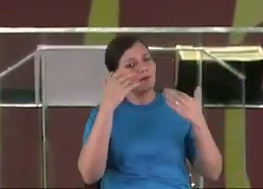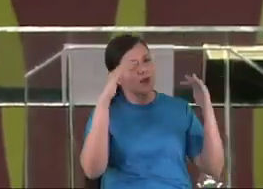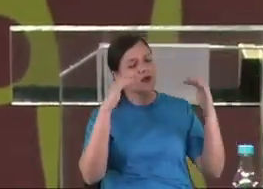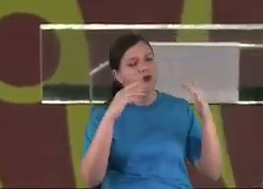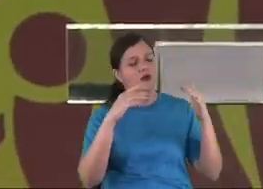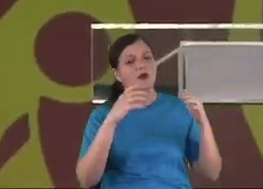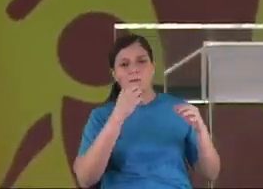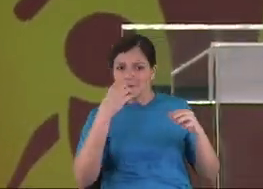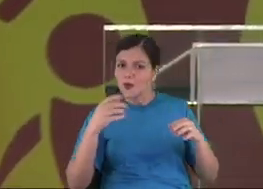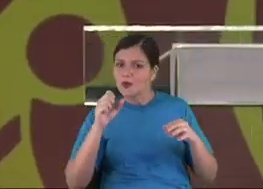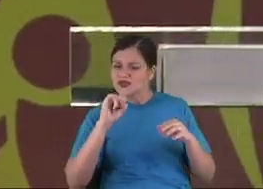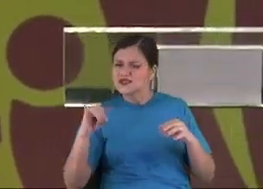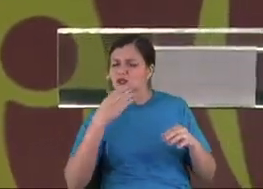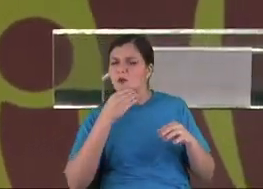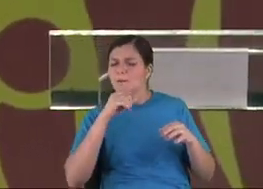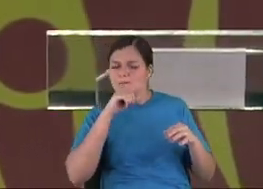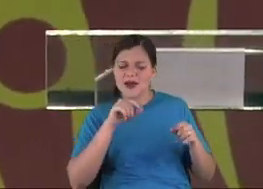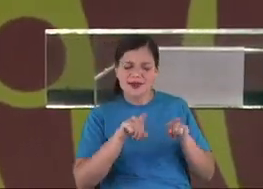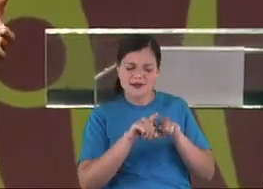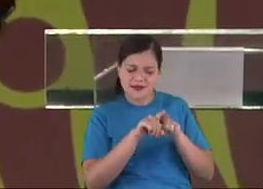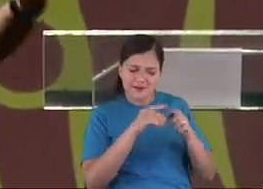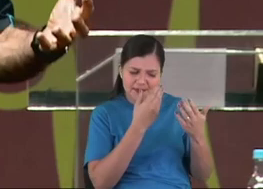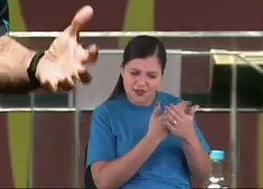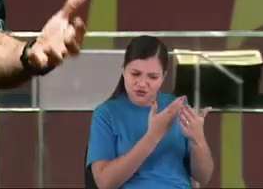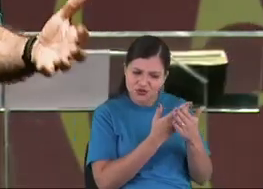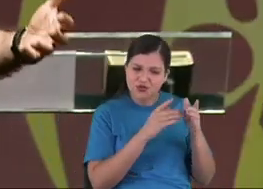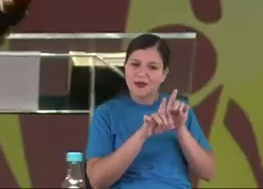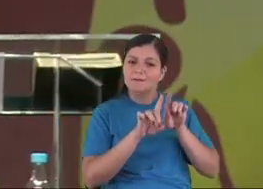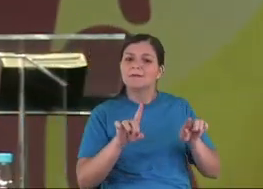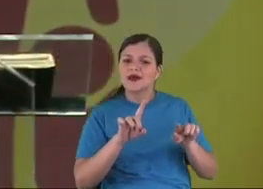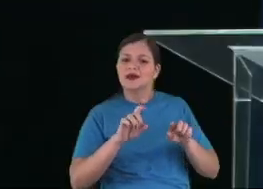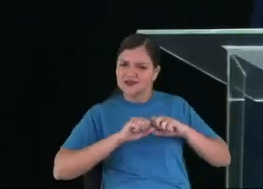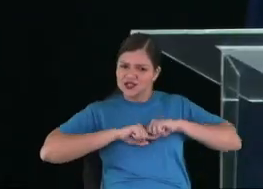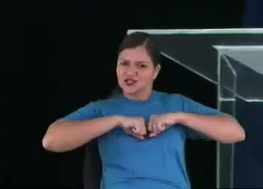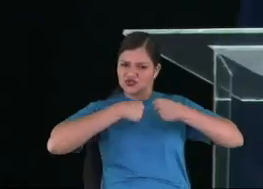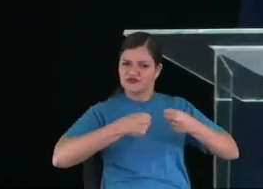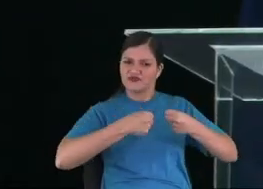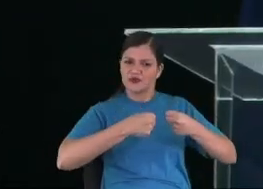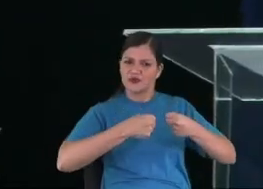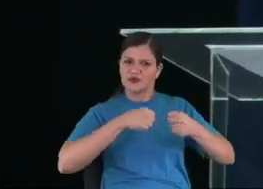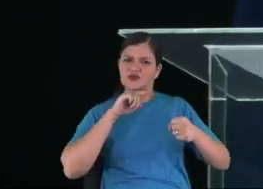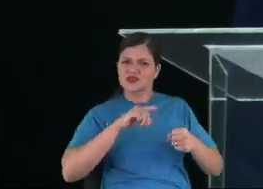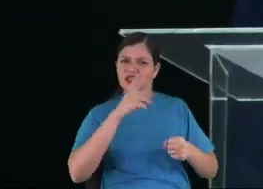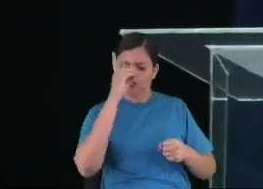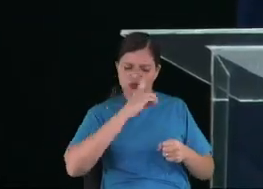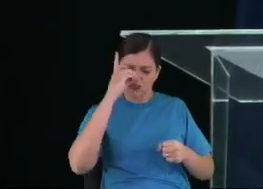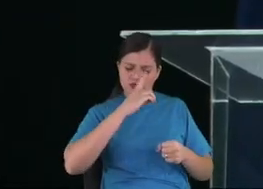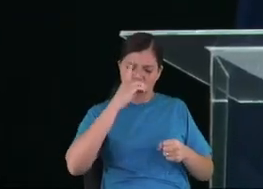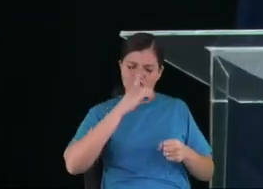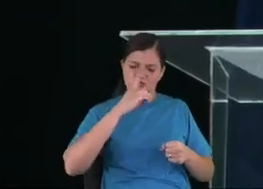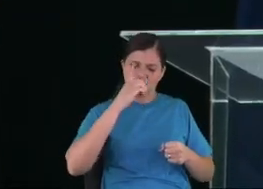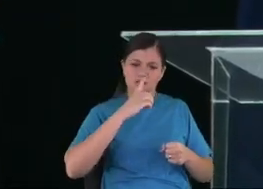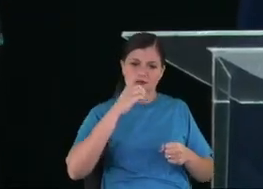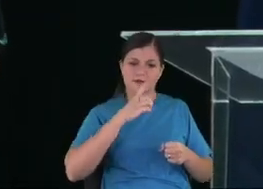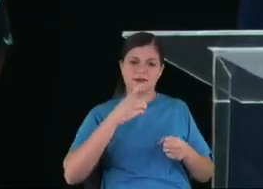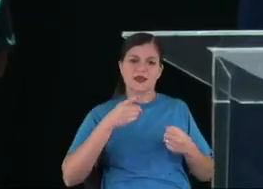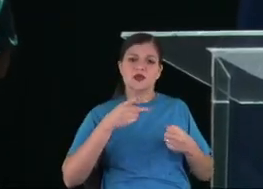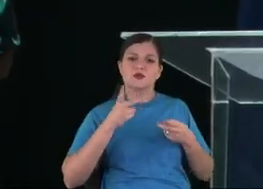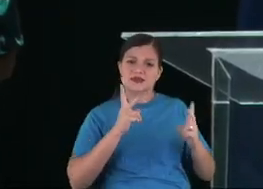também cultuar, ele está aqui no culto, mas pelo menos ele está fazendo esse esforço todo domingo, dia que eu imagino que uma pessoa dessa quer dormir,